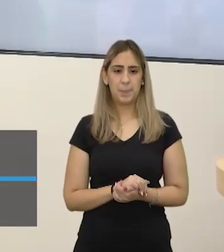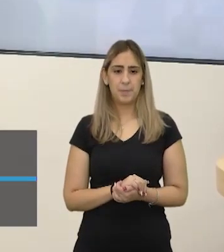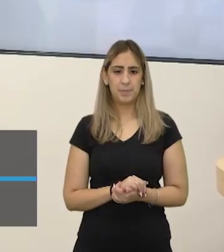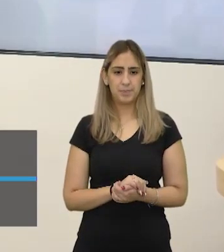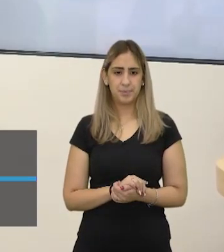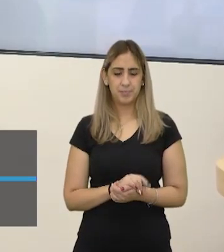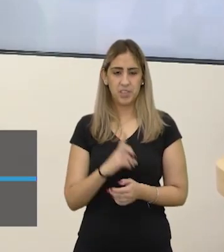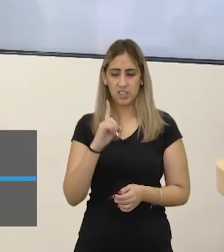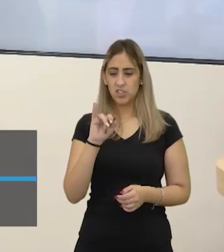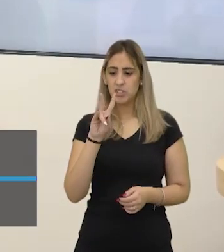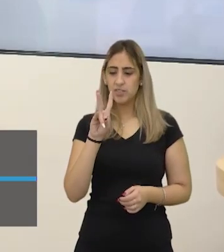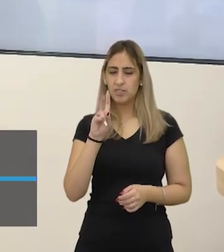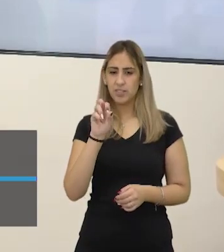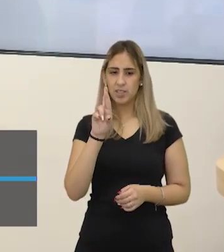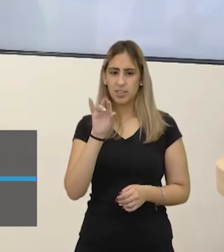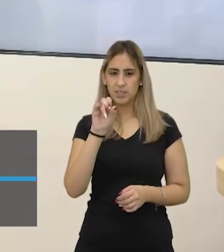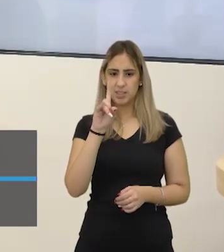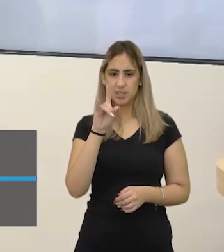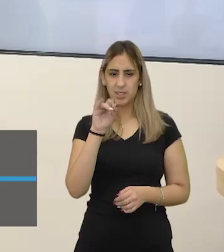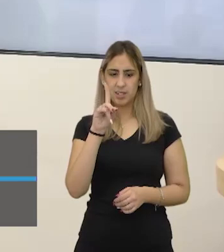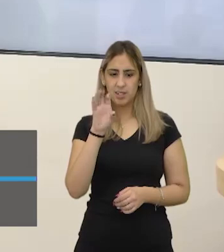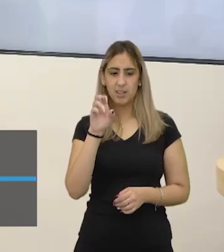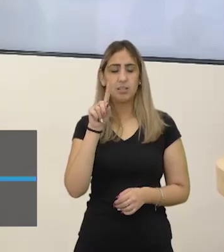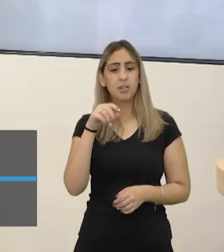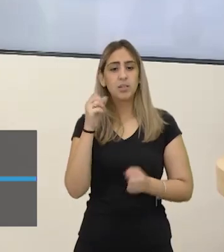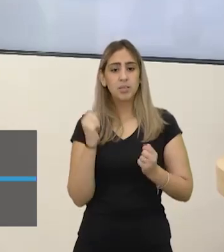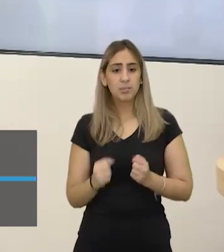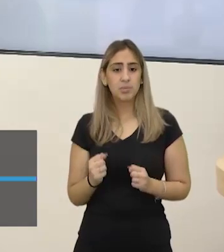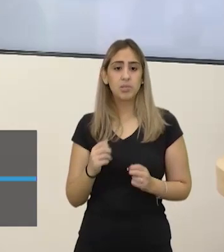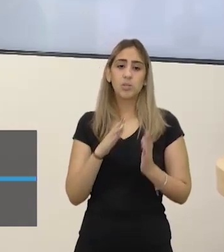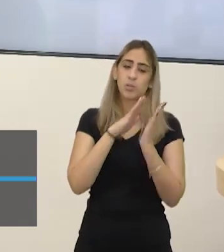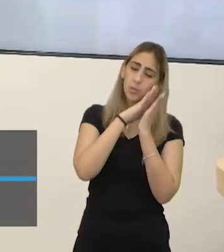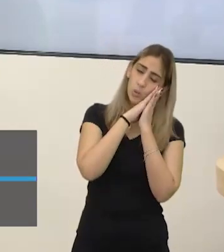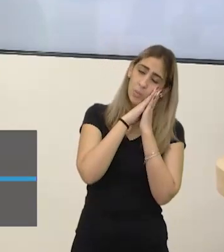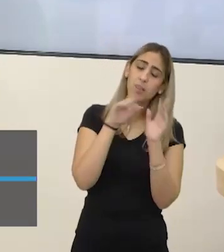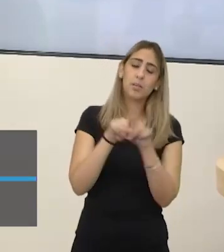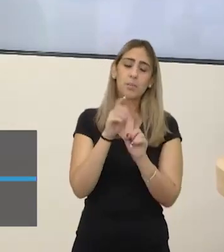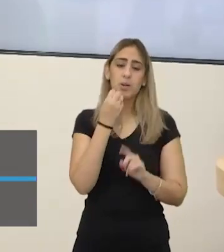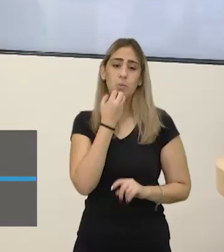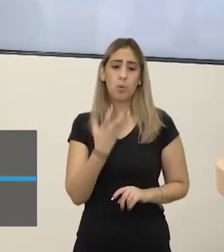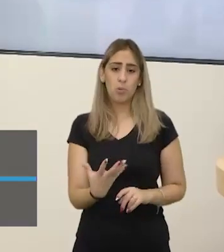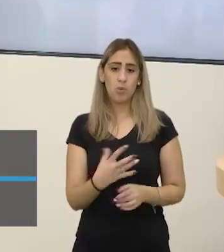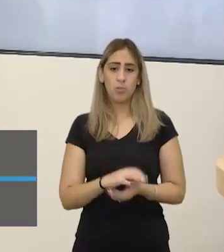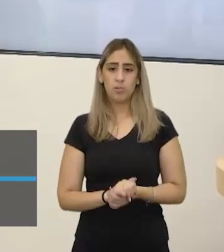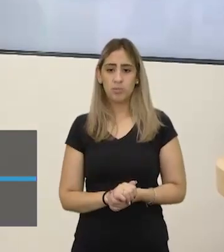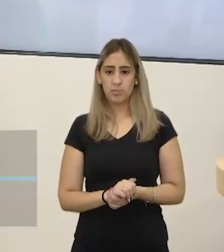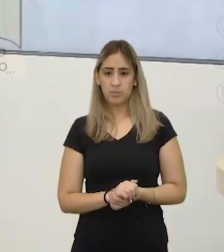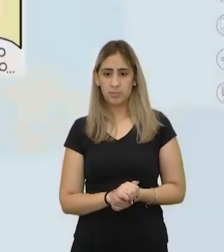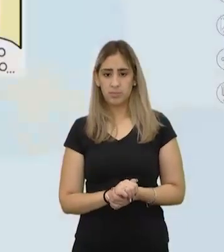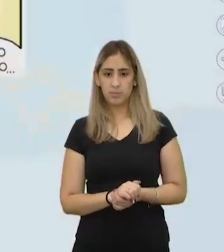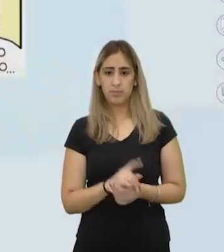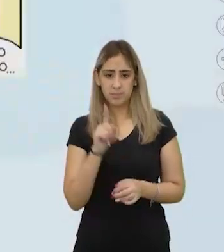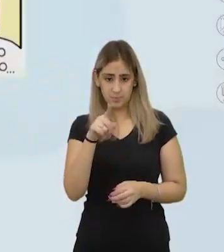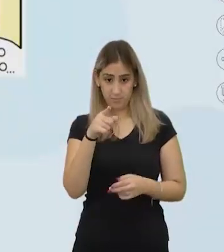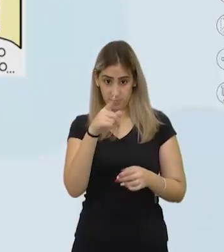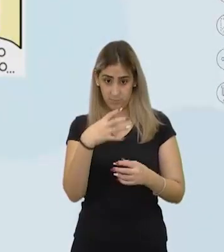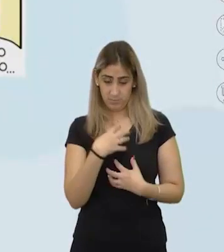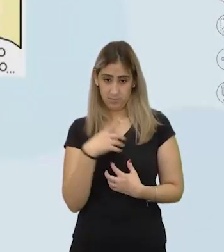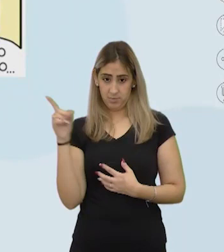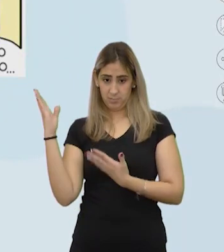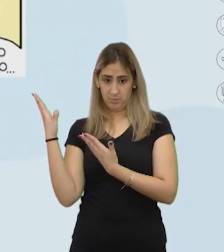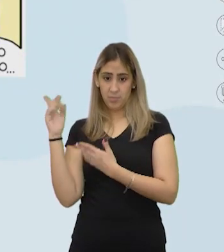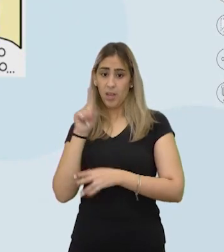ser, nesse caso, a oposição, ela pode ser do ruim para o bom, tá? Então, a gente pode falar. Mas nesse caso aqui é ruim, tá?